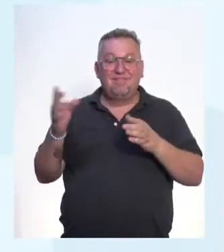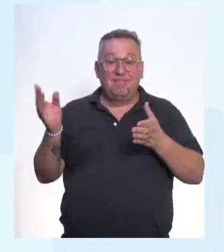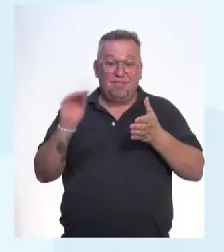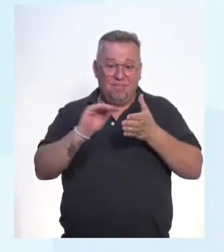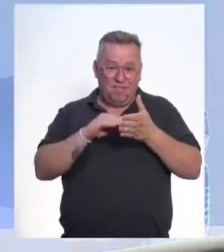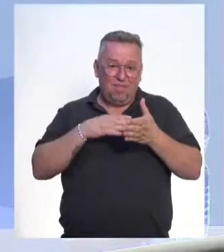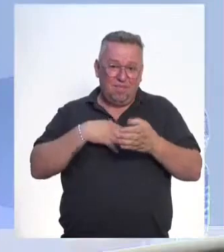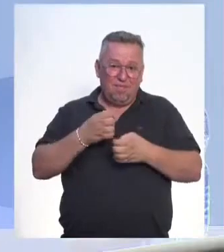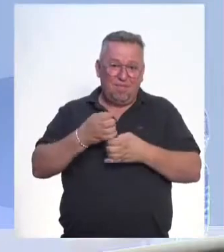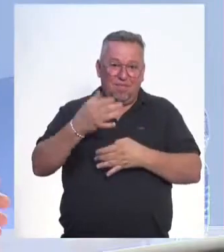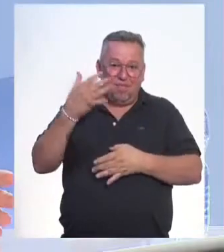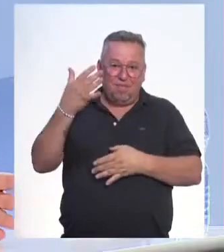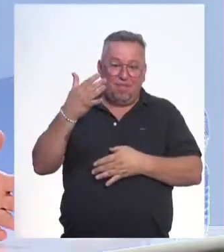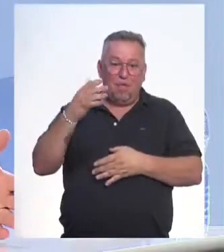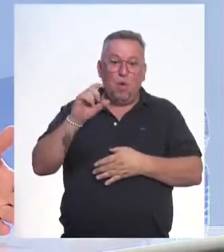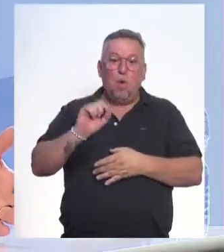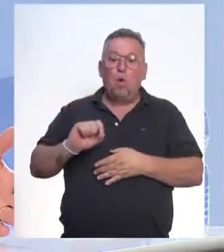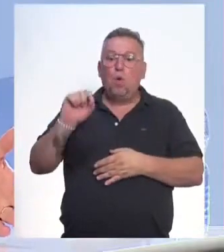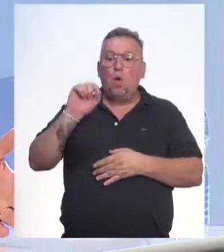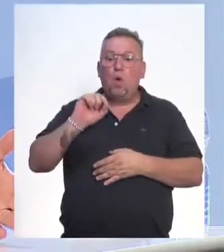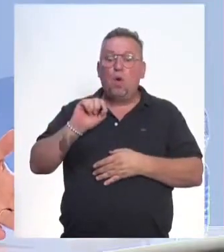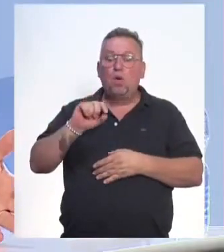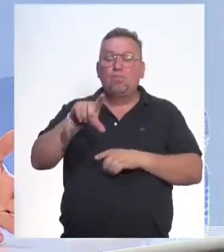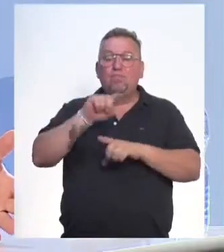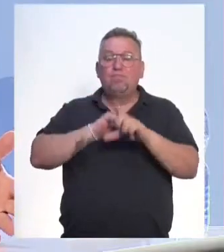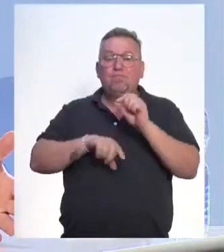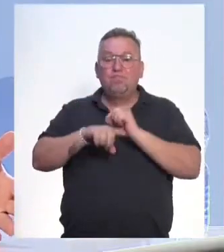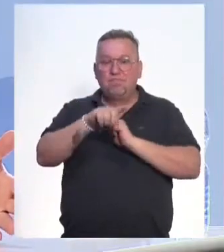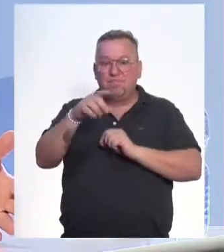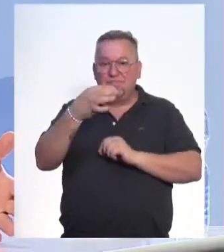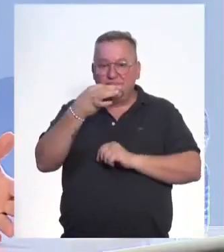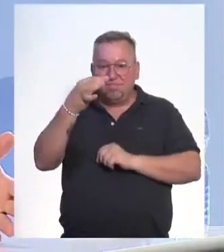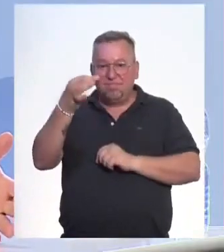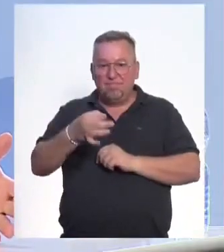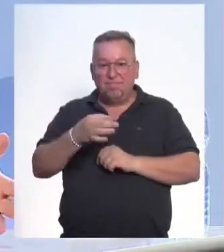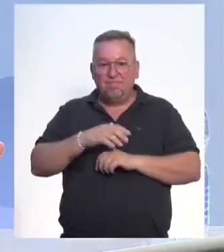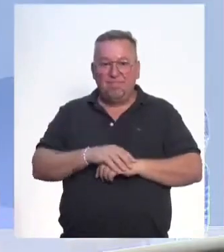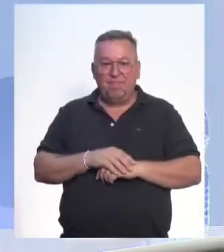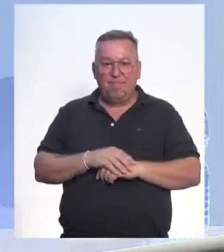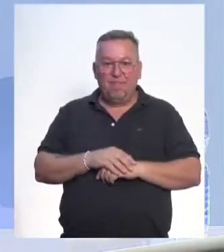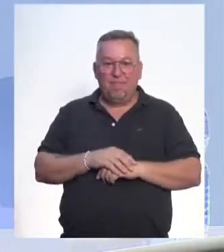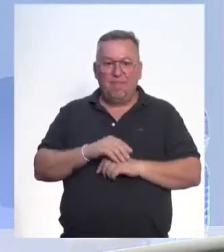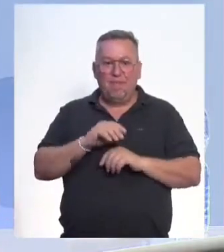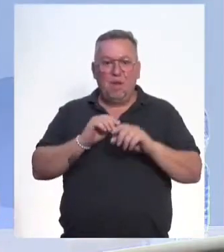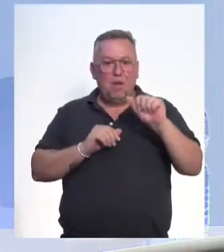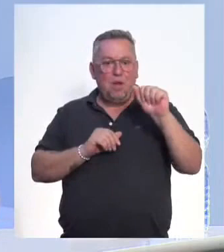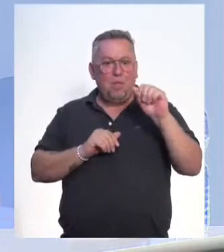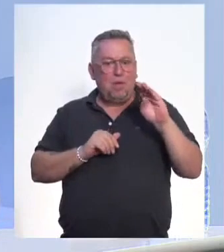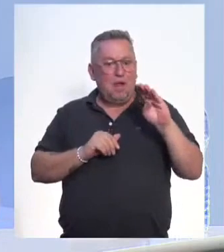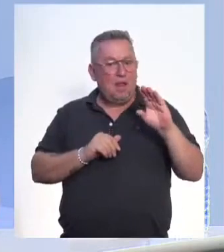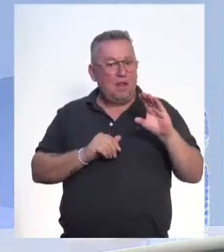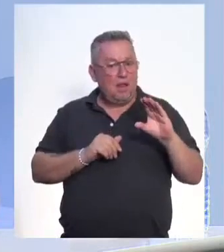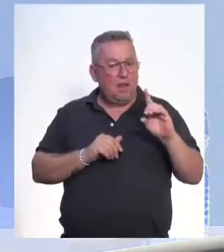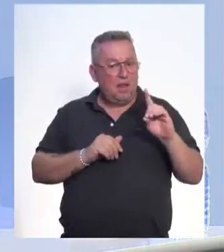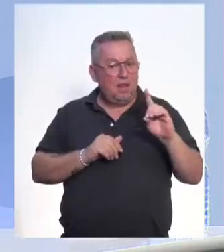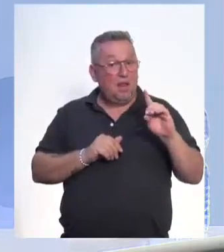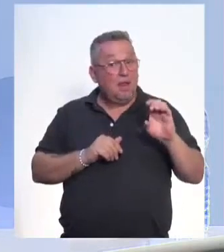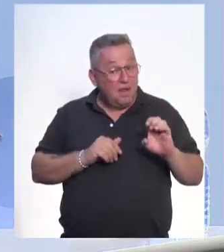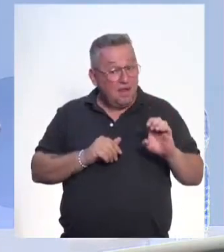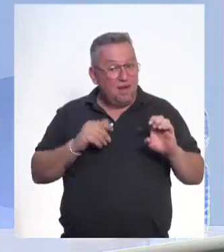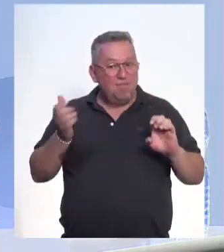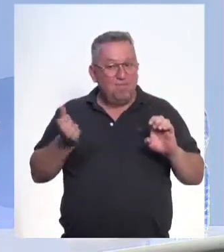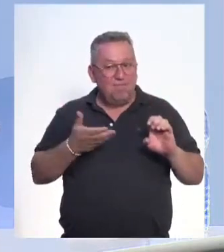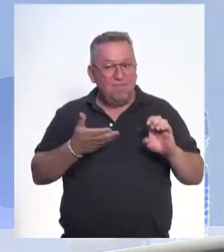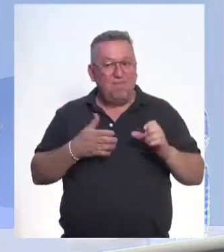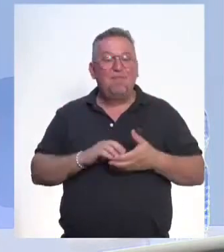para mim lá no chat qual é a alternativa que você achou que é a correta, entre A, B, C, D